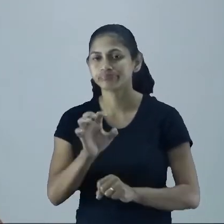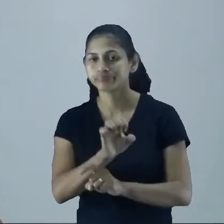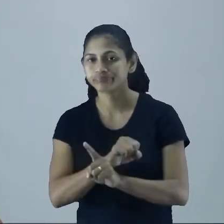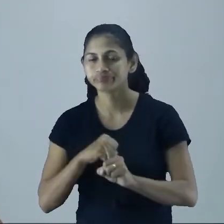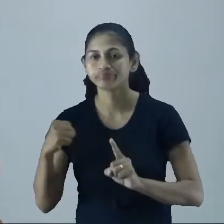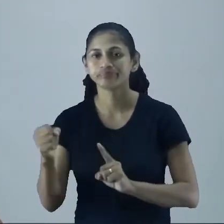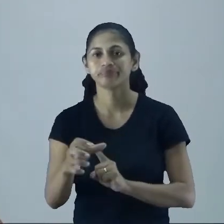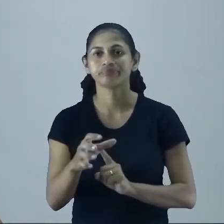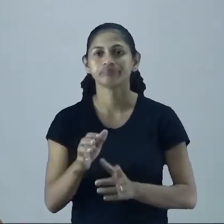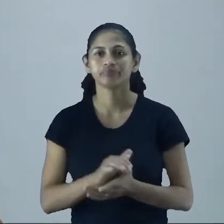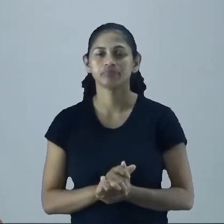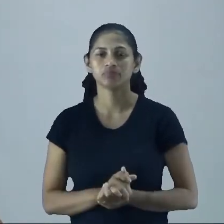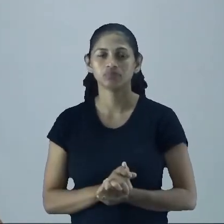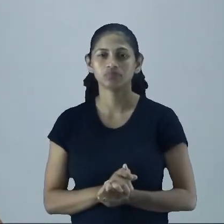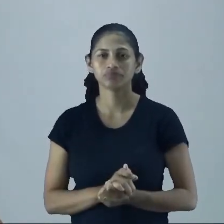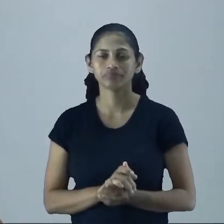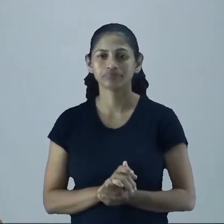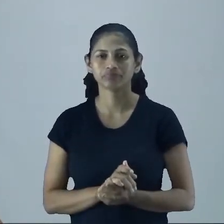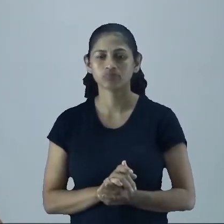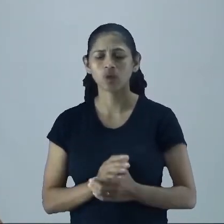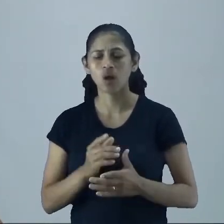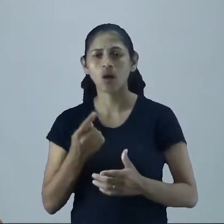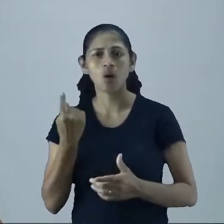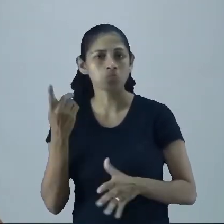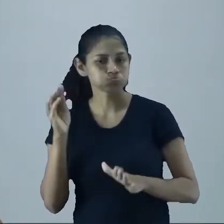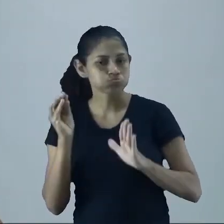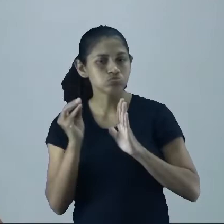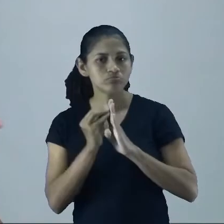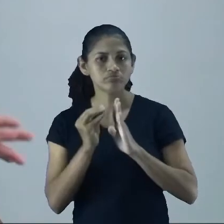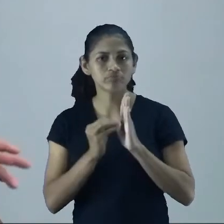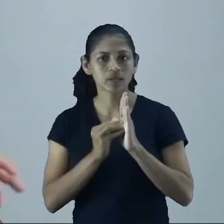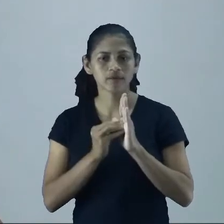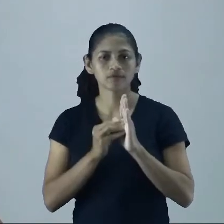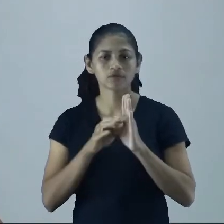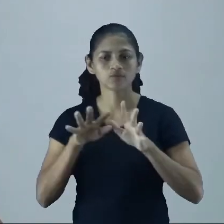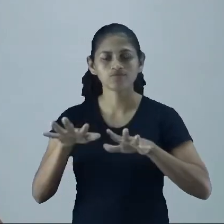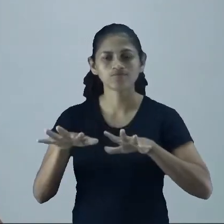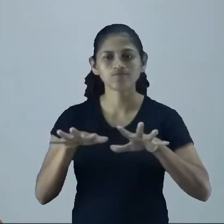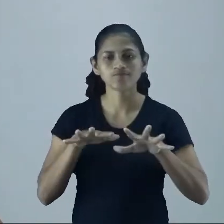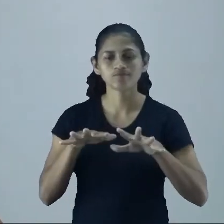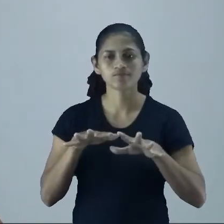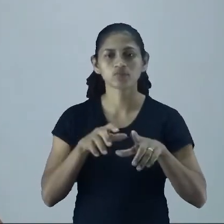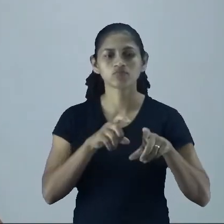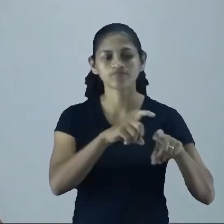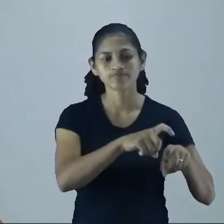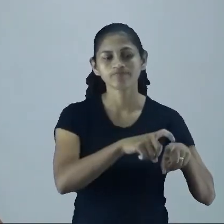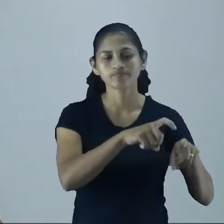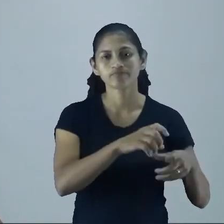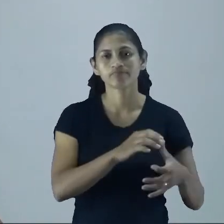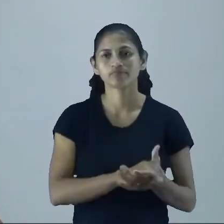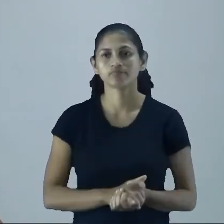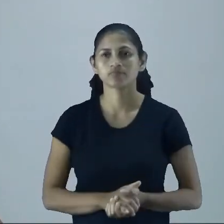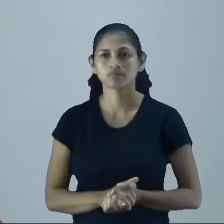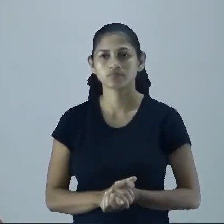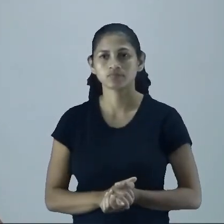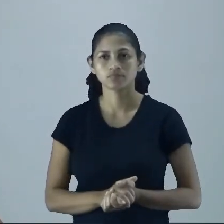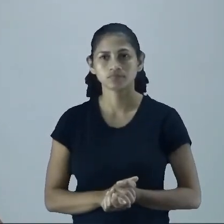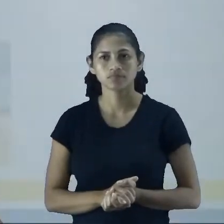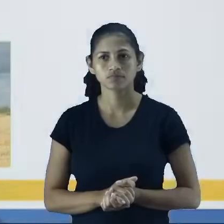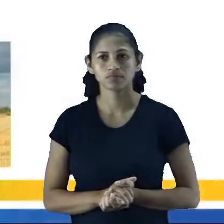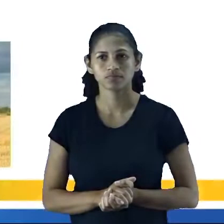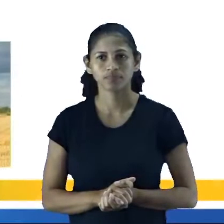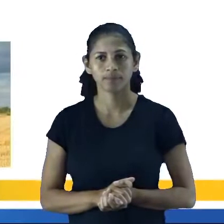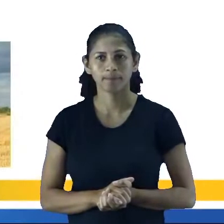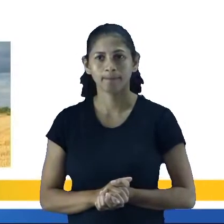sociedade. E um dos fatores que levou a isso foi a mecanização do campo, né? Continuando aí.